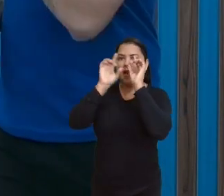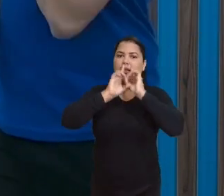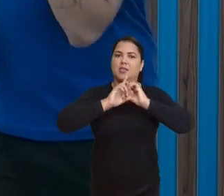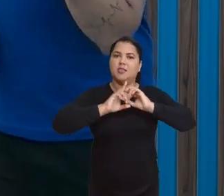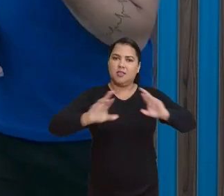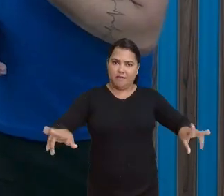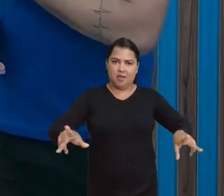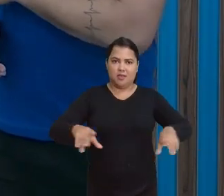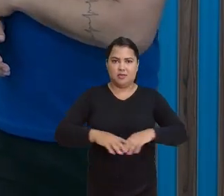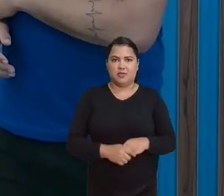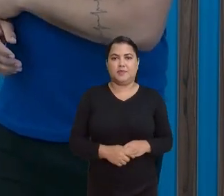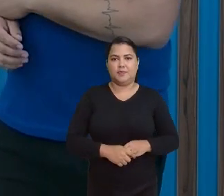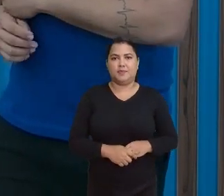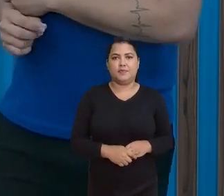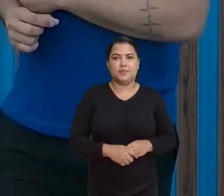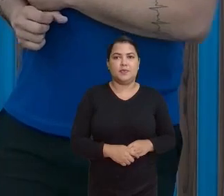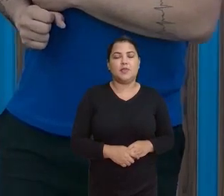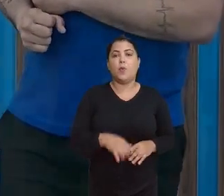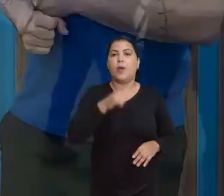importante. Por exemplo,